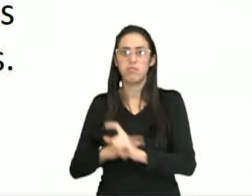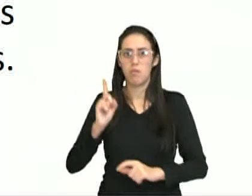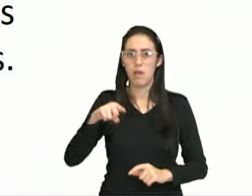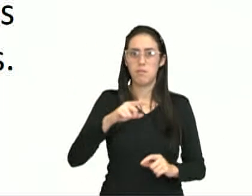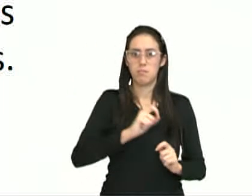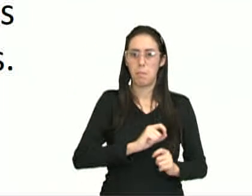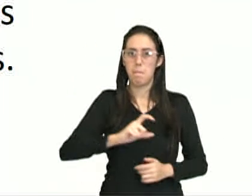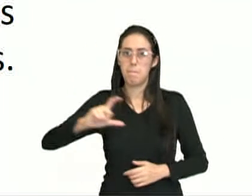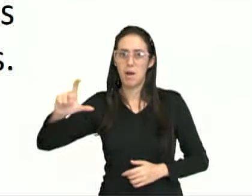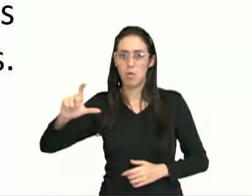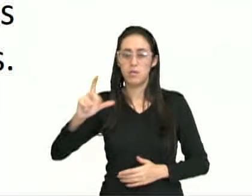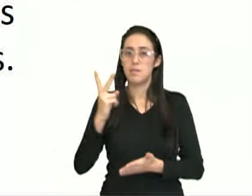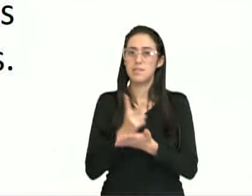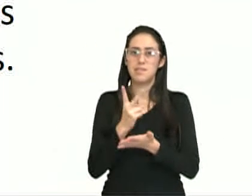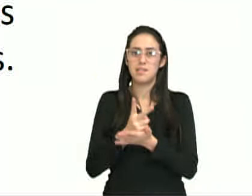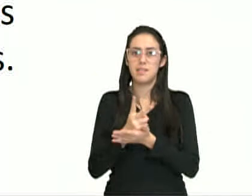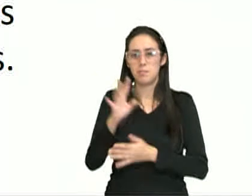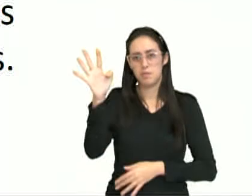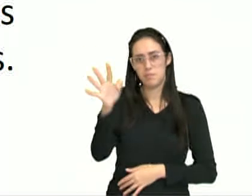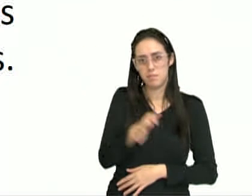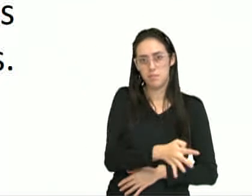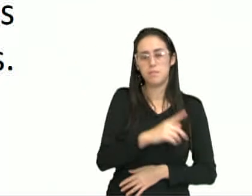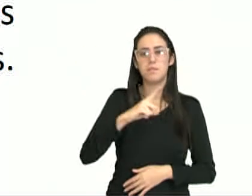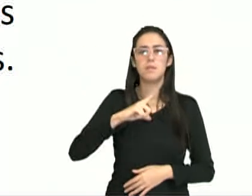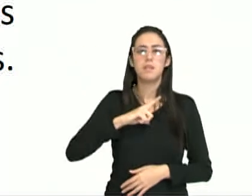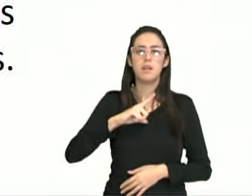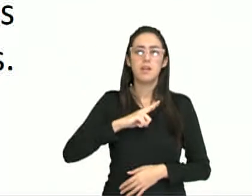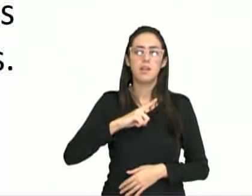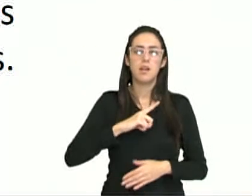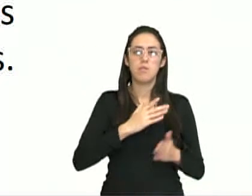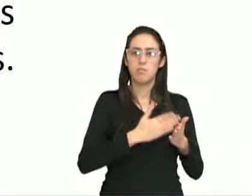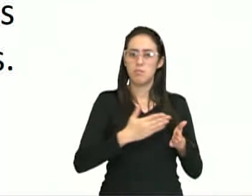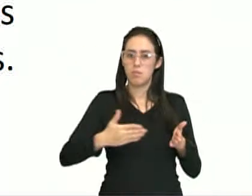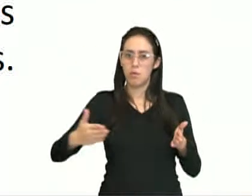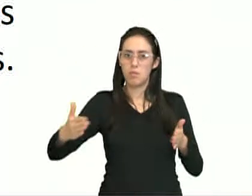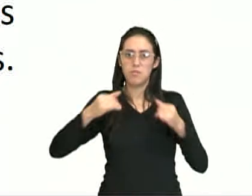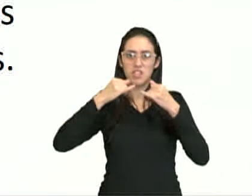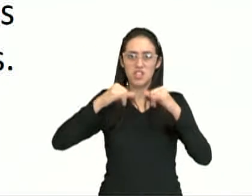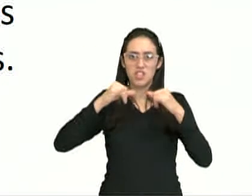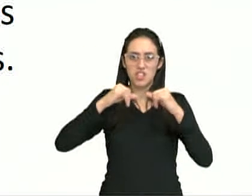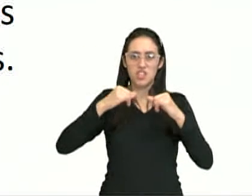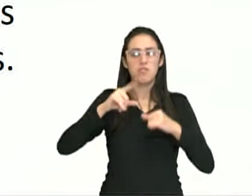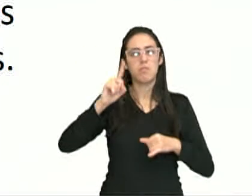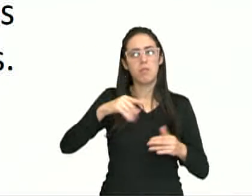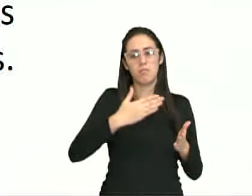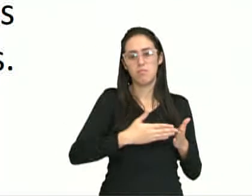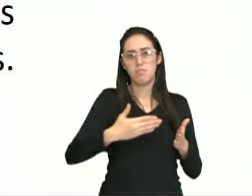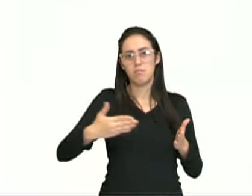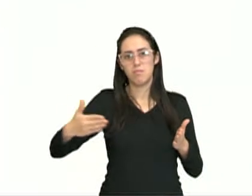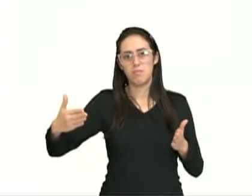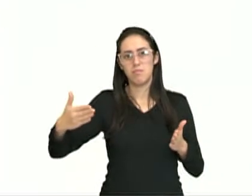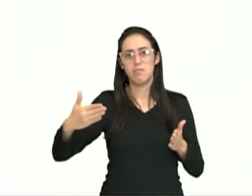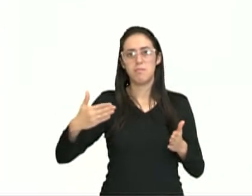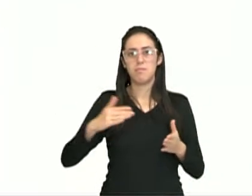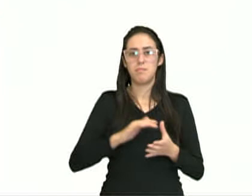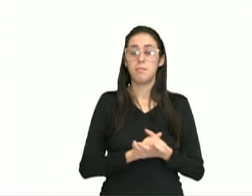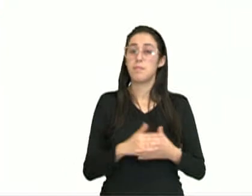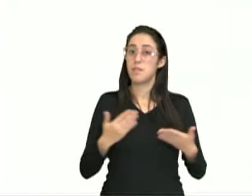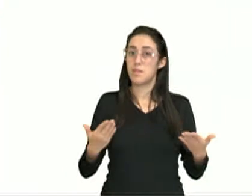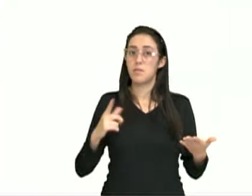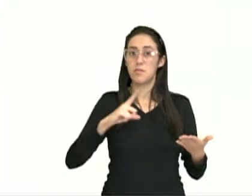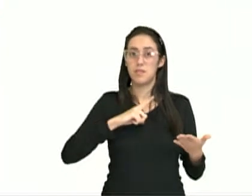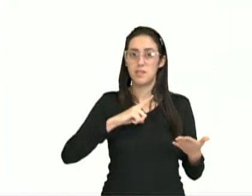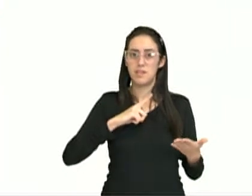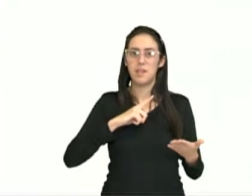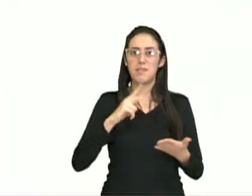em diagonais. A ordem crescente de energia dos subníveis é a ordem na sequência das diagonais. Assim, o diagrama